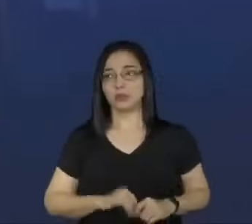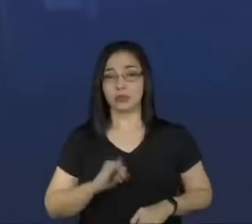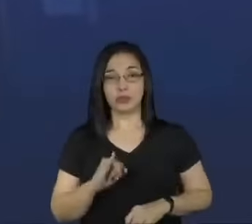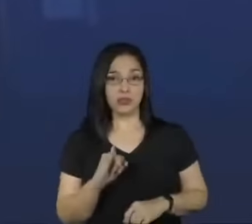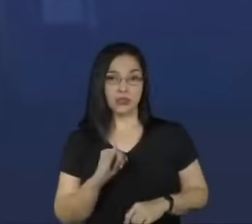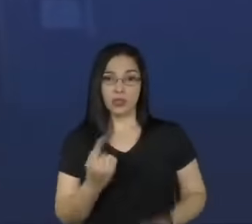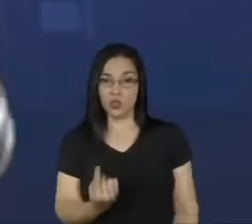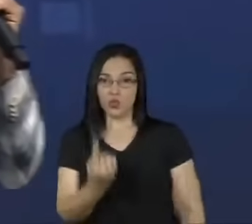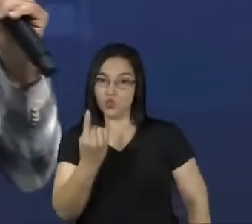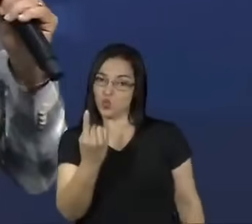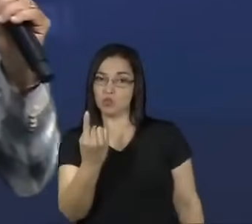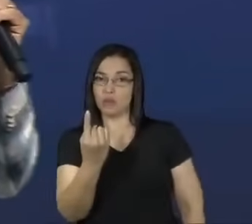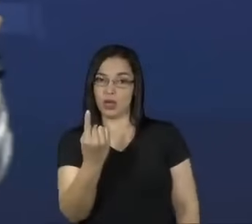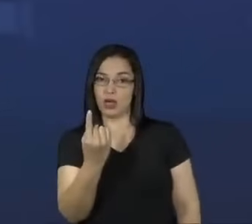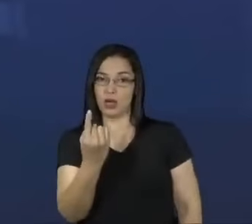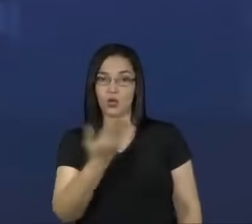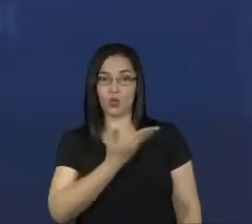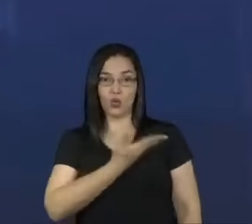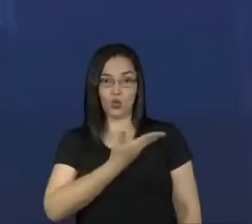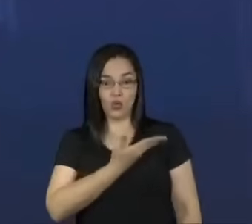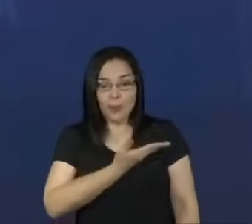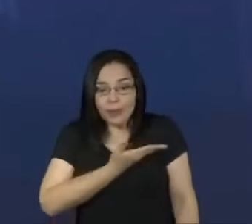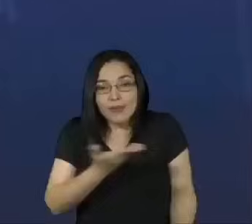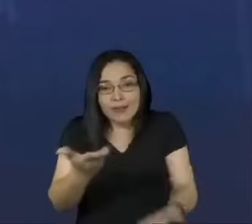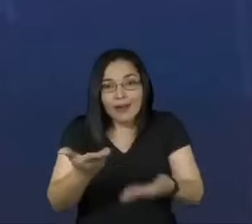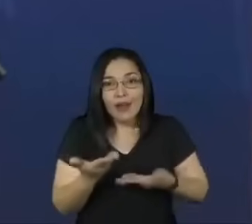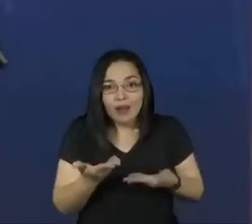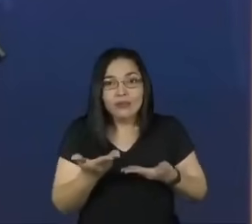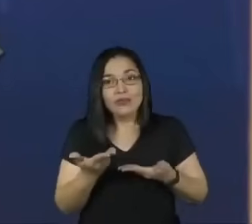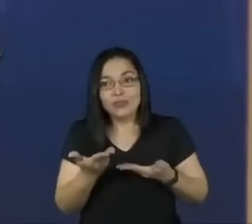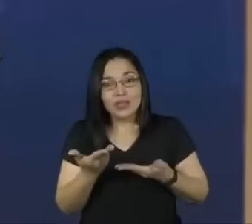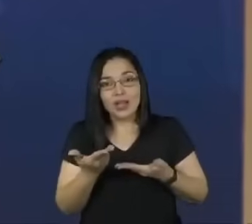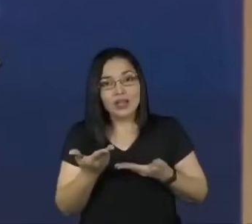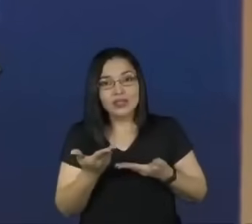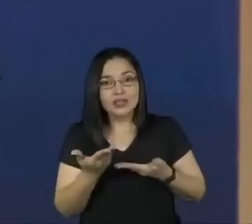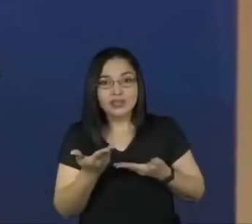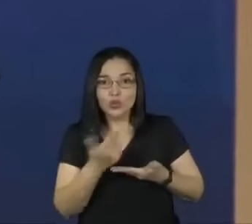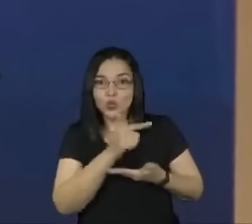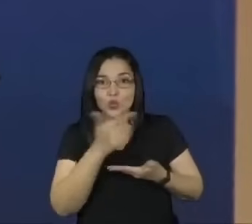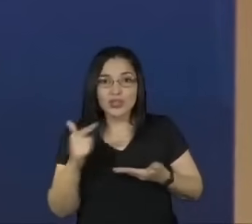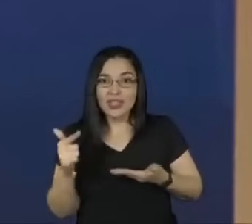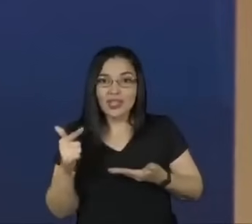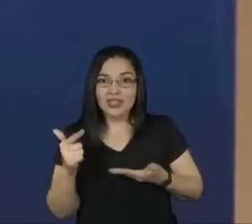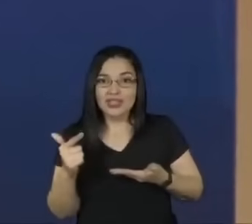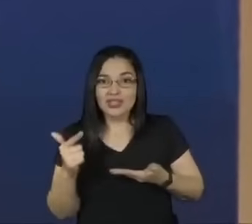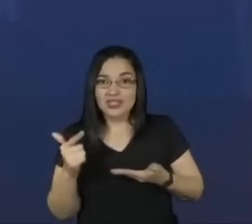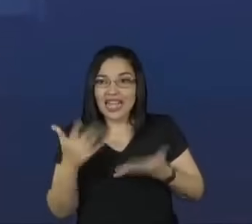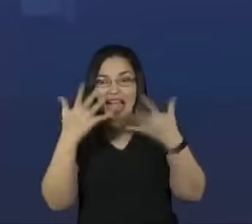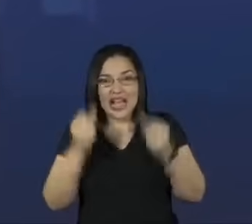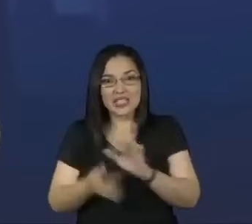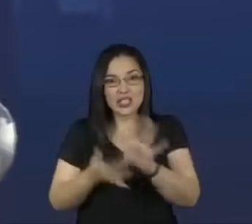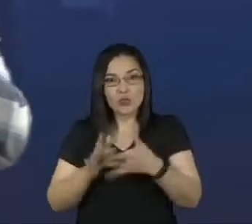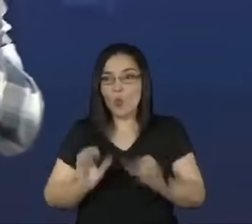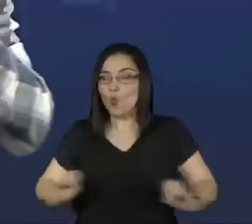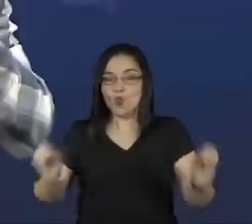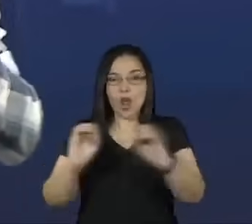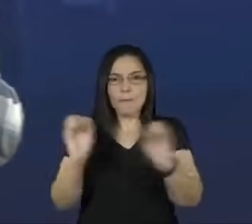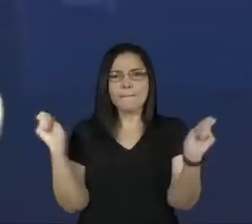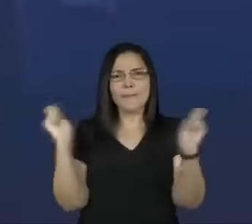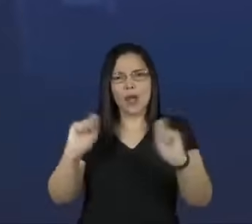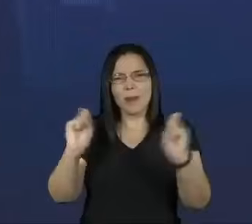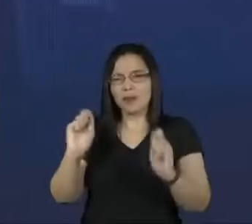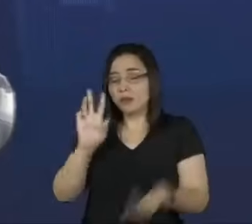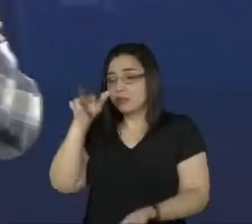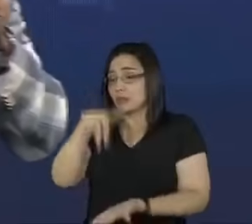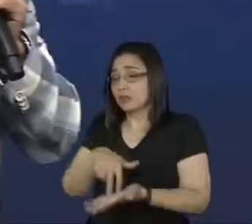não tiver uma pessoa convidada ninguém aceita Cristo e pode vir um pregador e pregar uma mensagem como a que eu